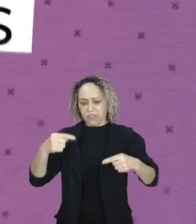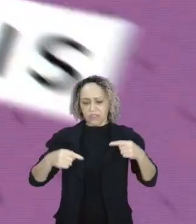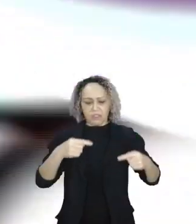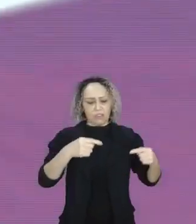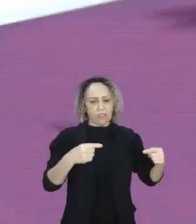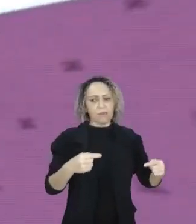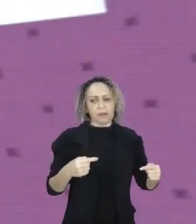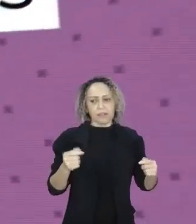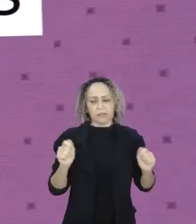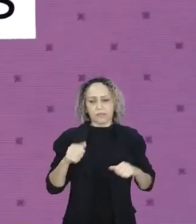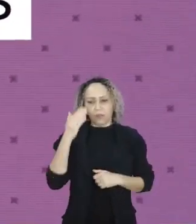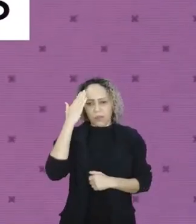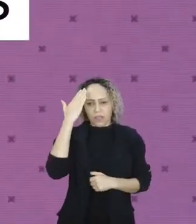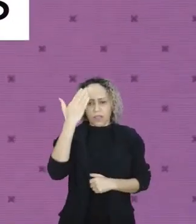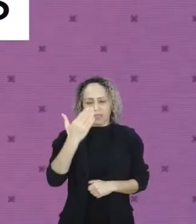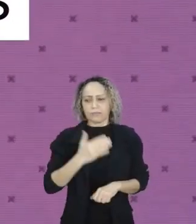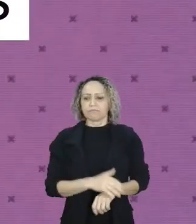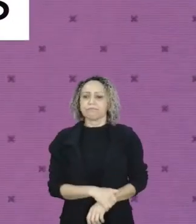obrigada.